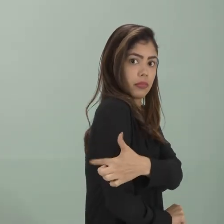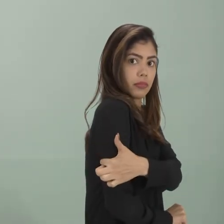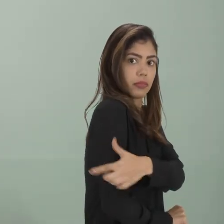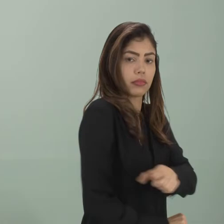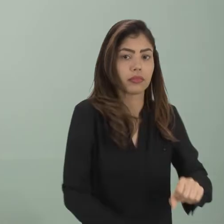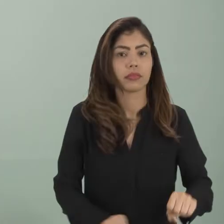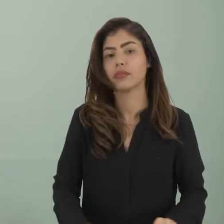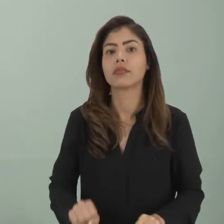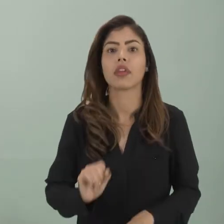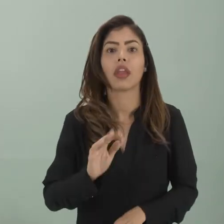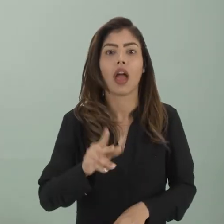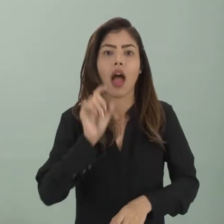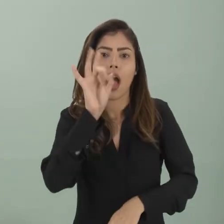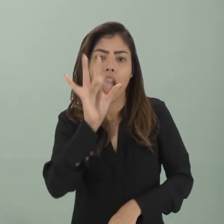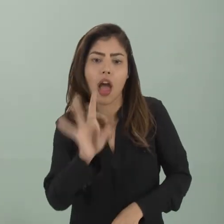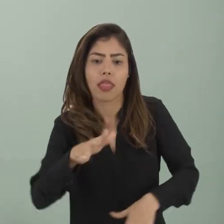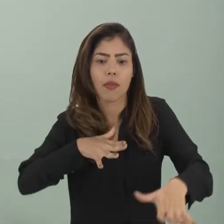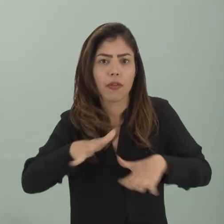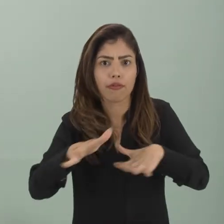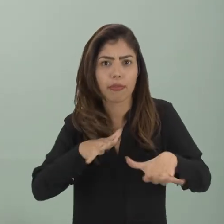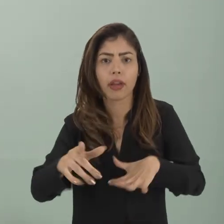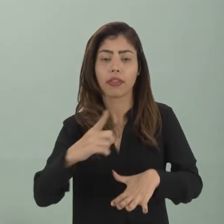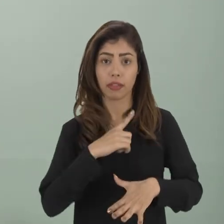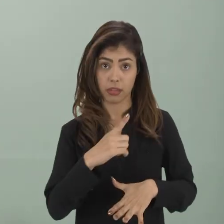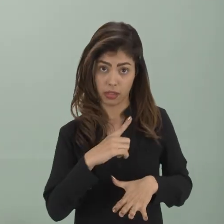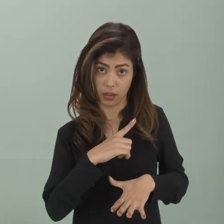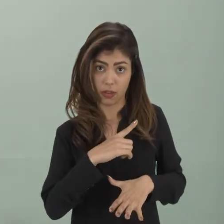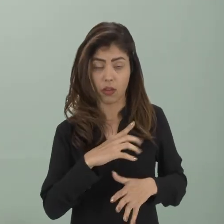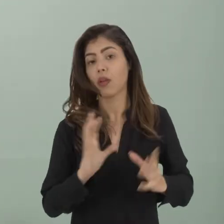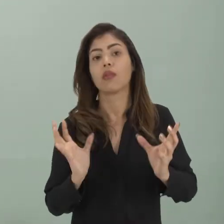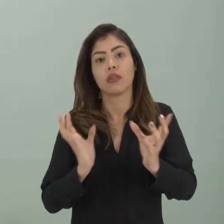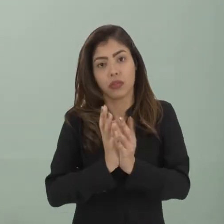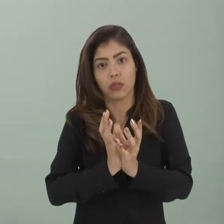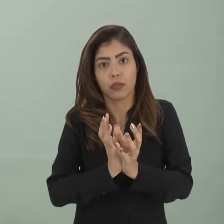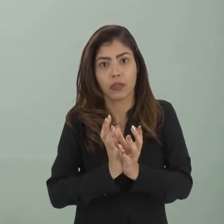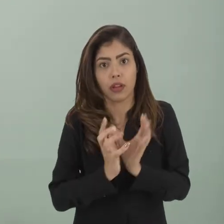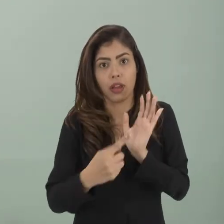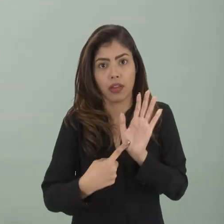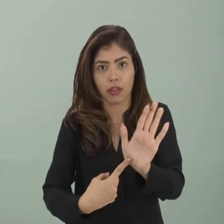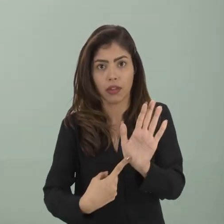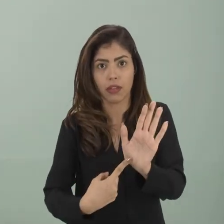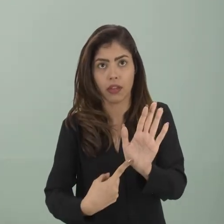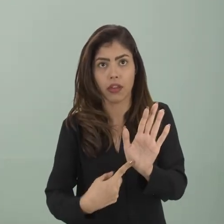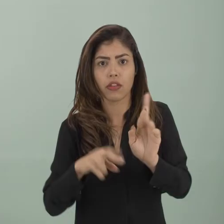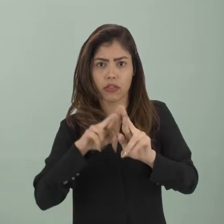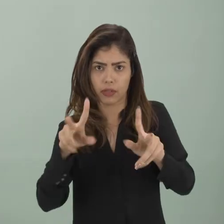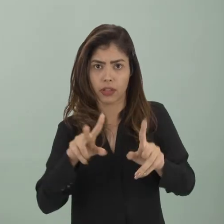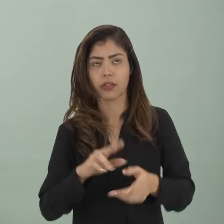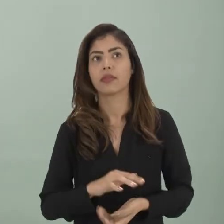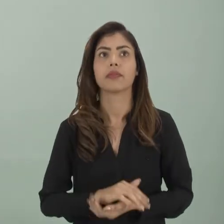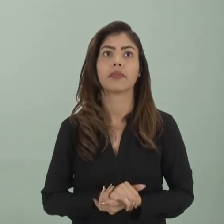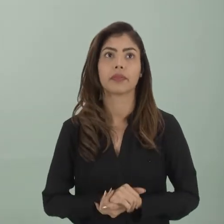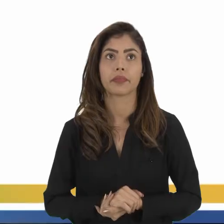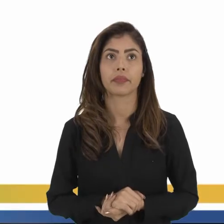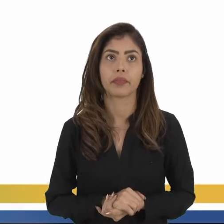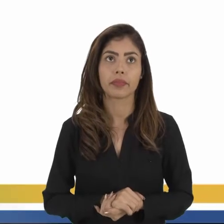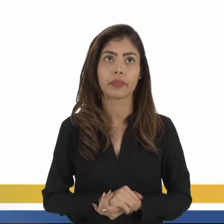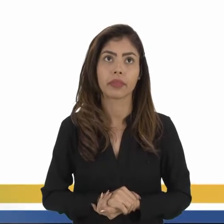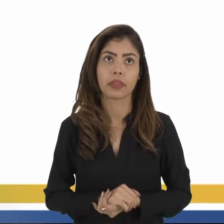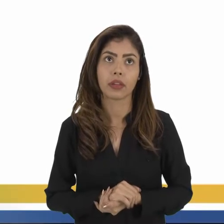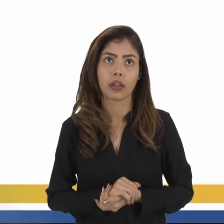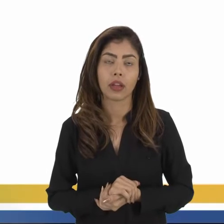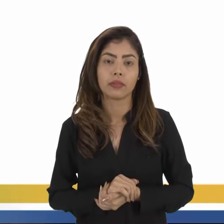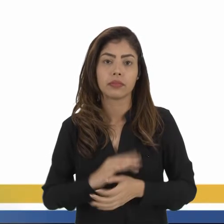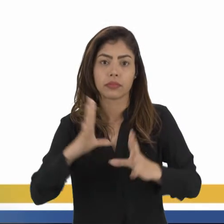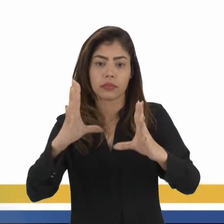tríceps. Então, para cada movimento, nós temos um grupamento muscular diferente trabalhando. A